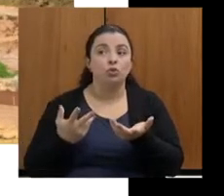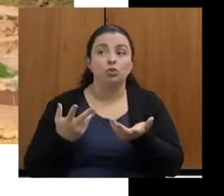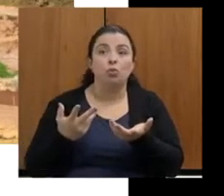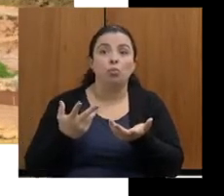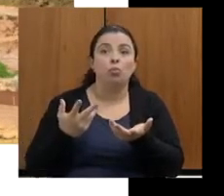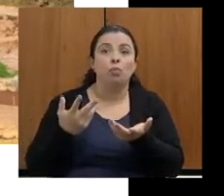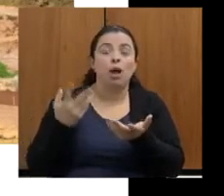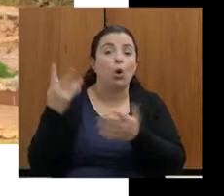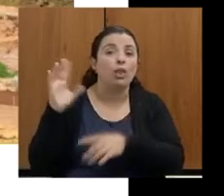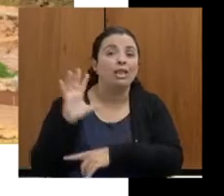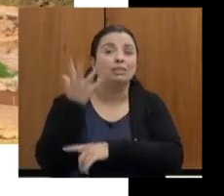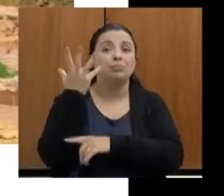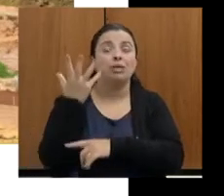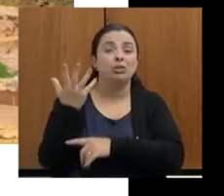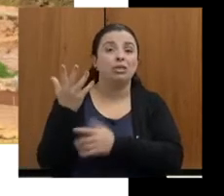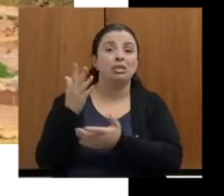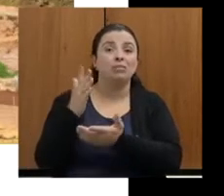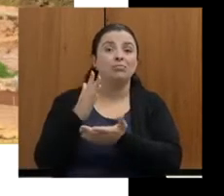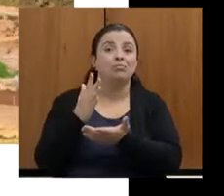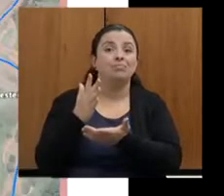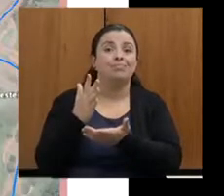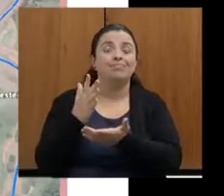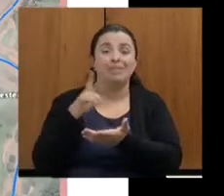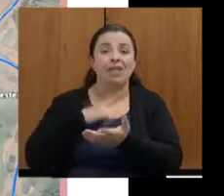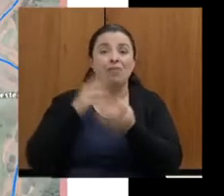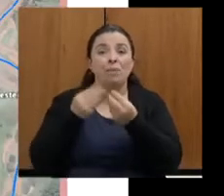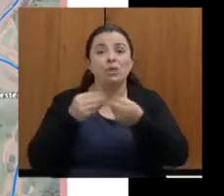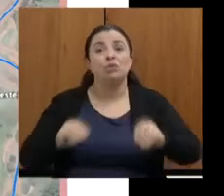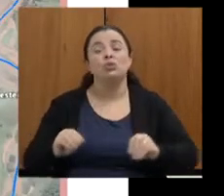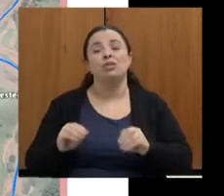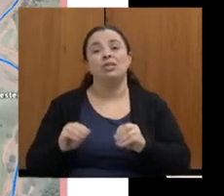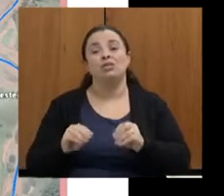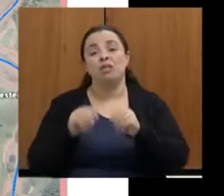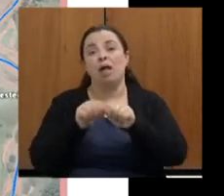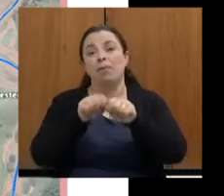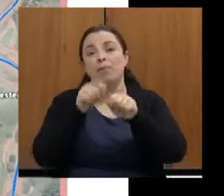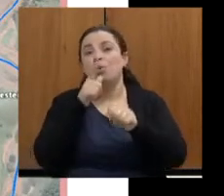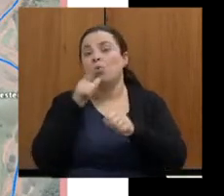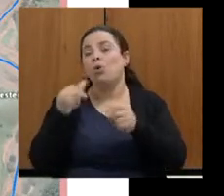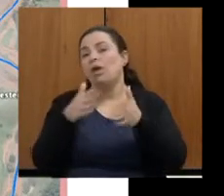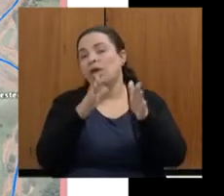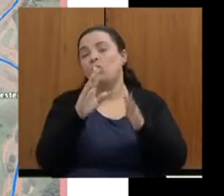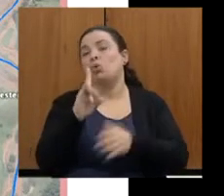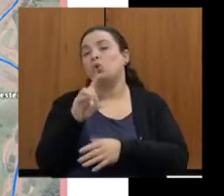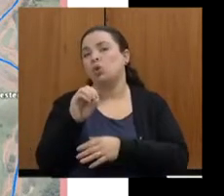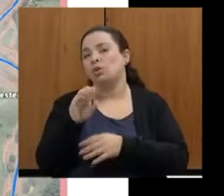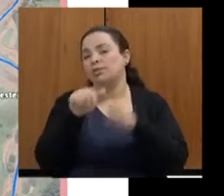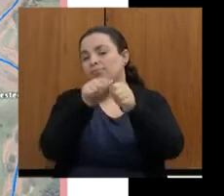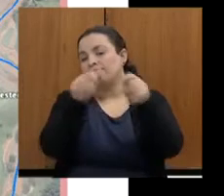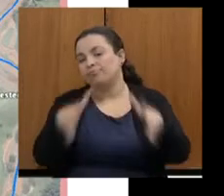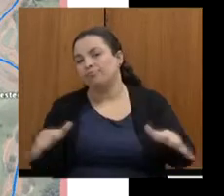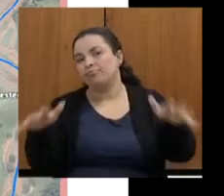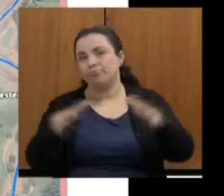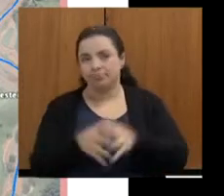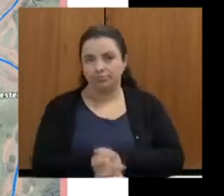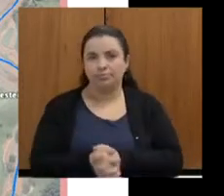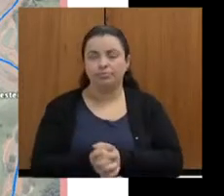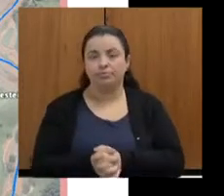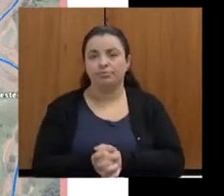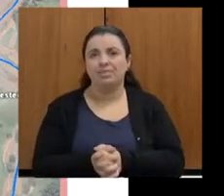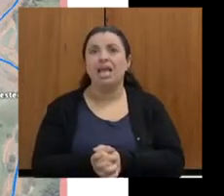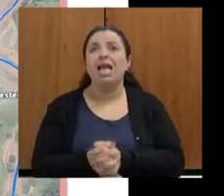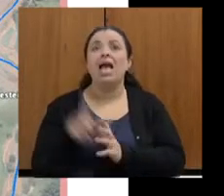a bacia do Rio Doce né pode passar bom E aí então né A partir disso eu trago né